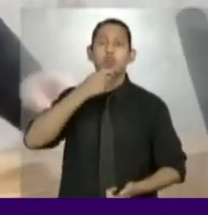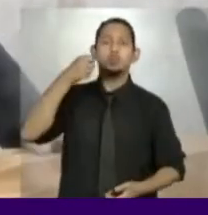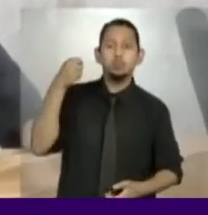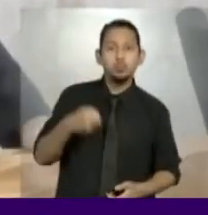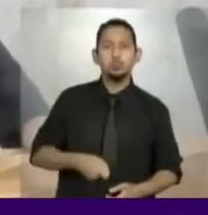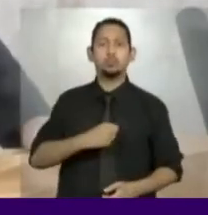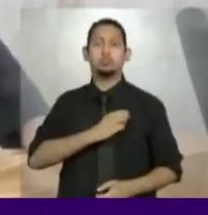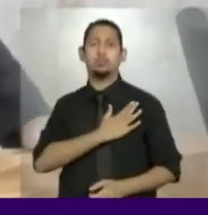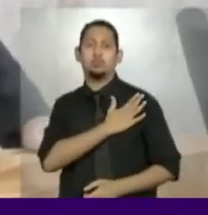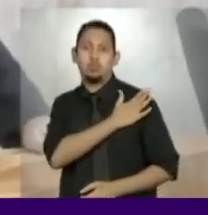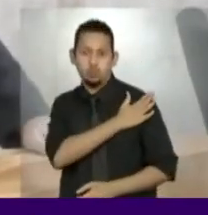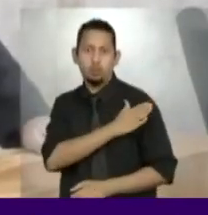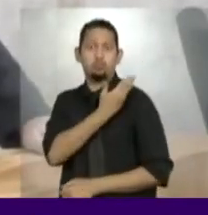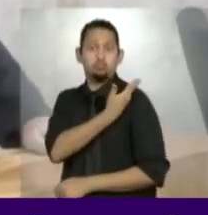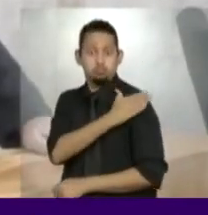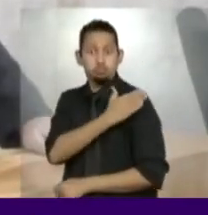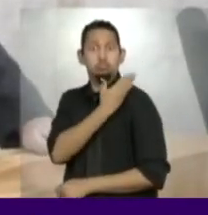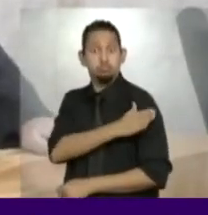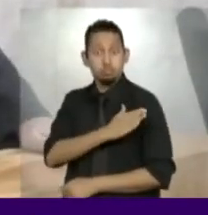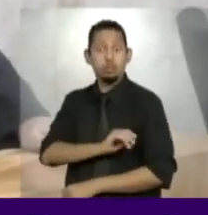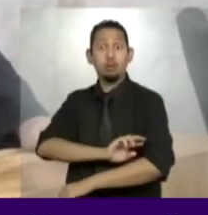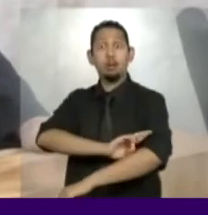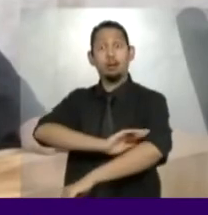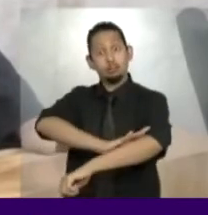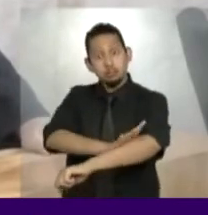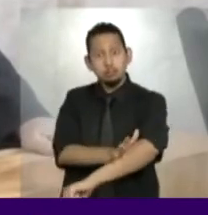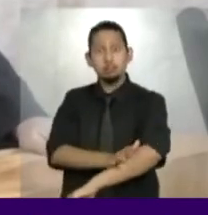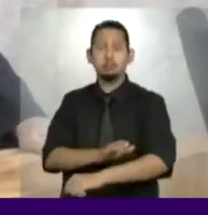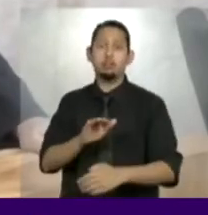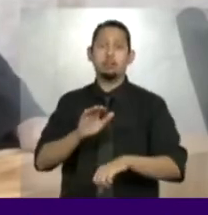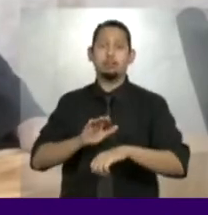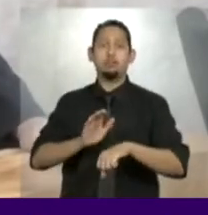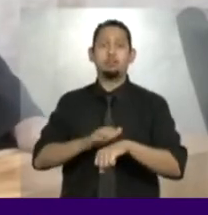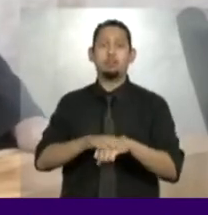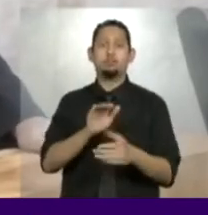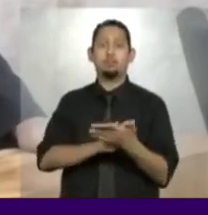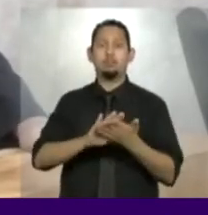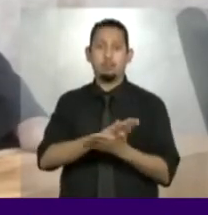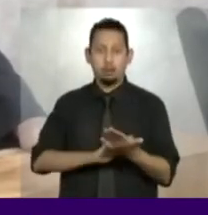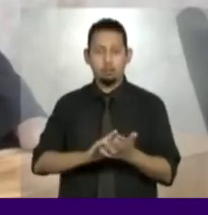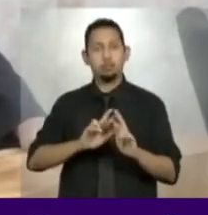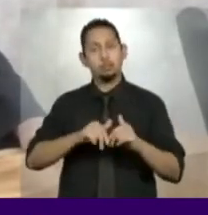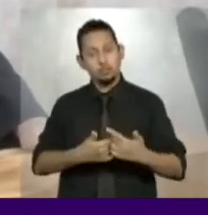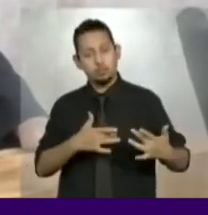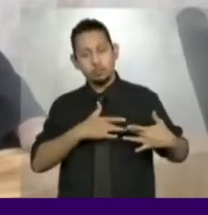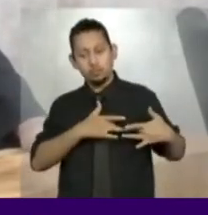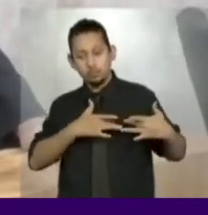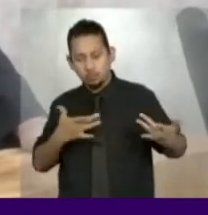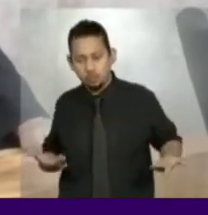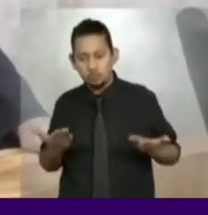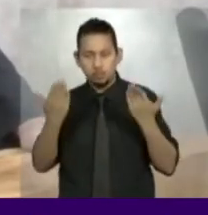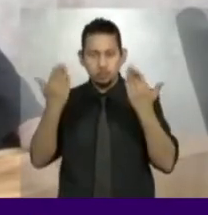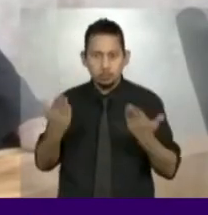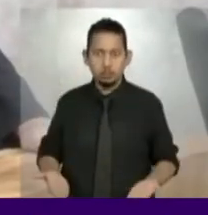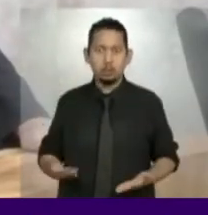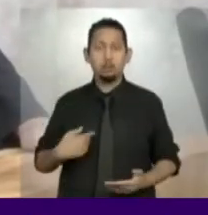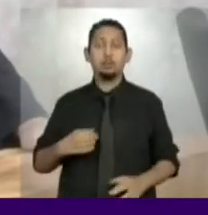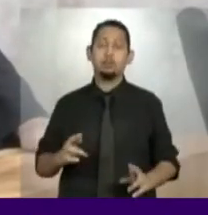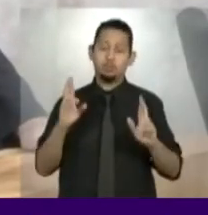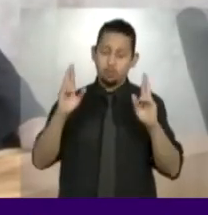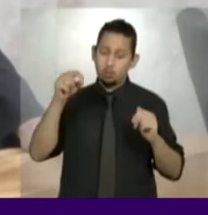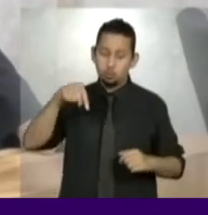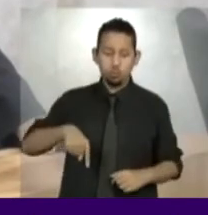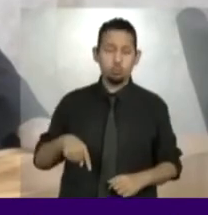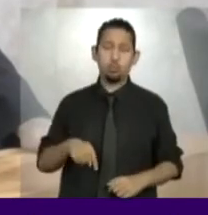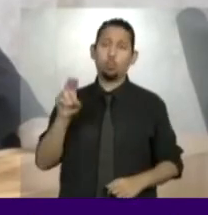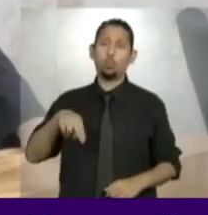preconceituosa, racista, nada fez, né? Então fica aqui nossa solidariedade, presidente. Espero que isso nunca mais se repita